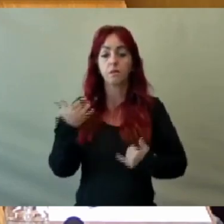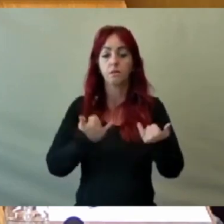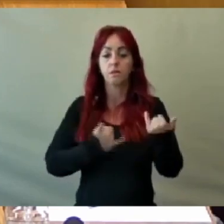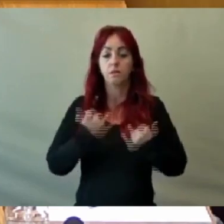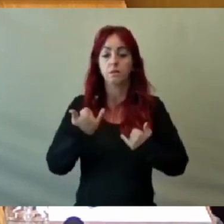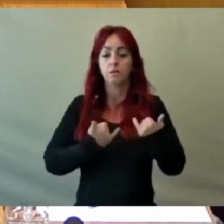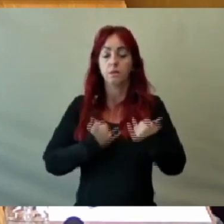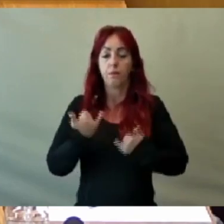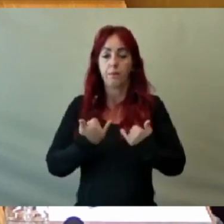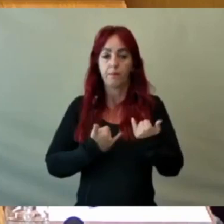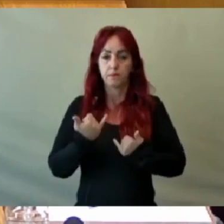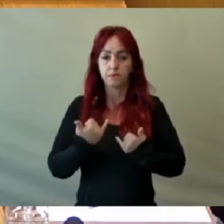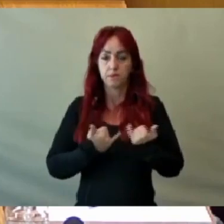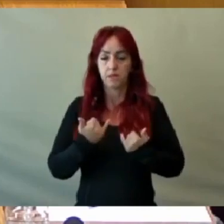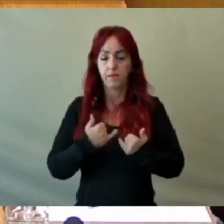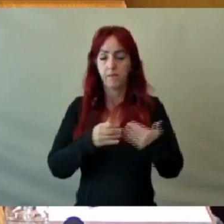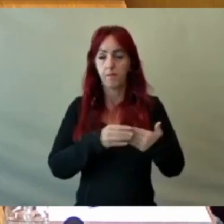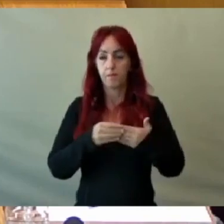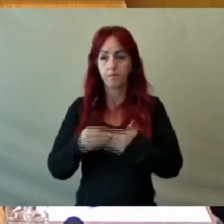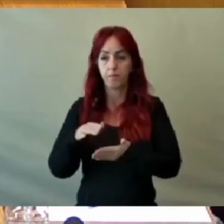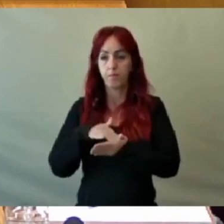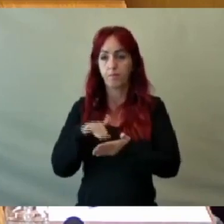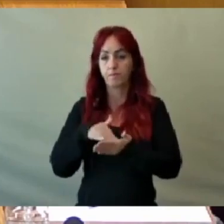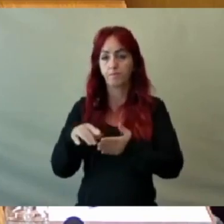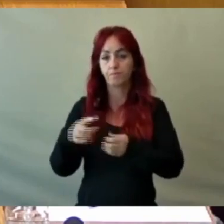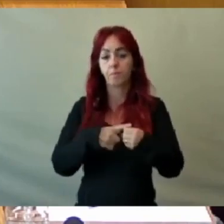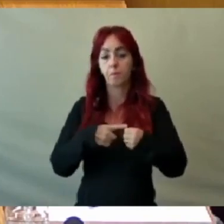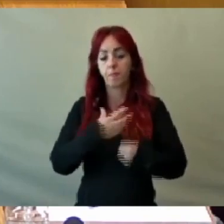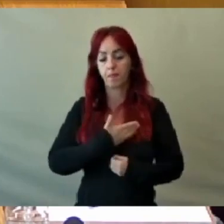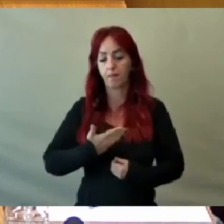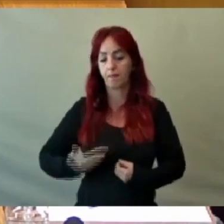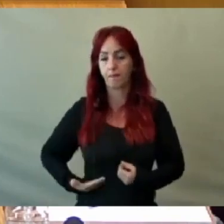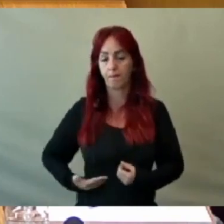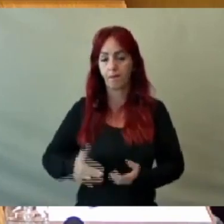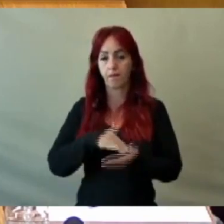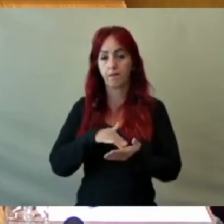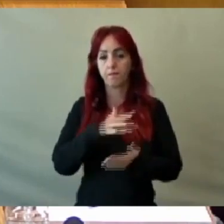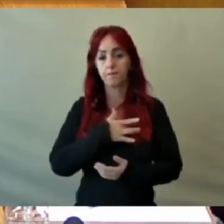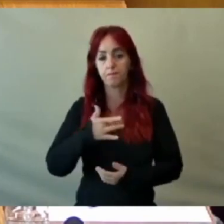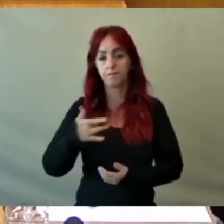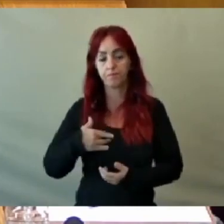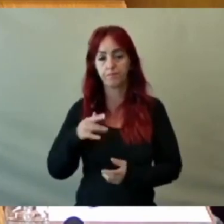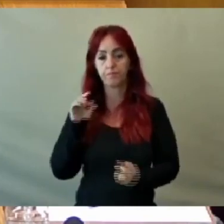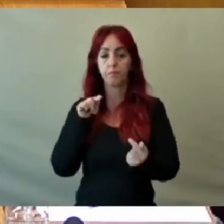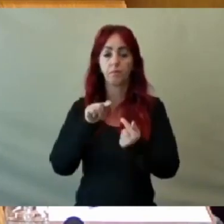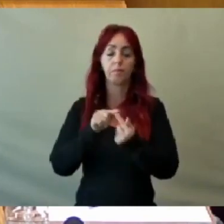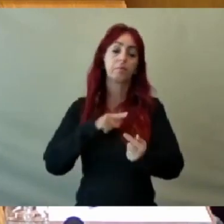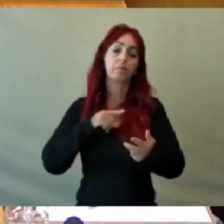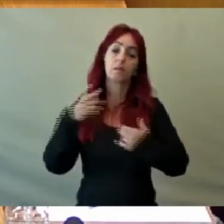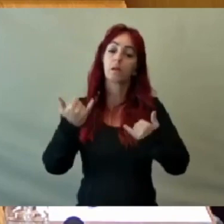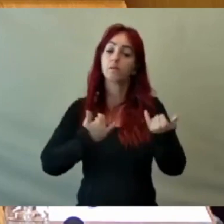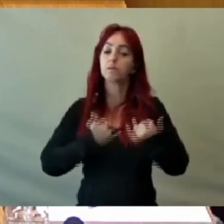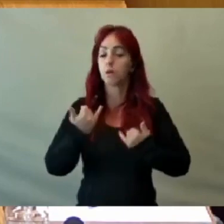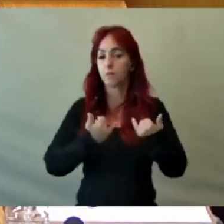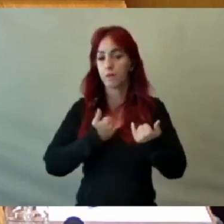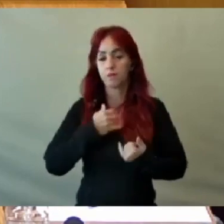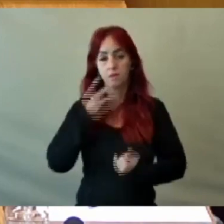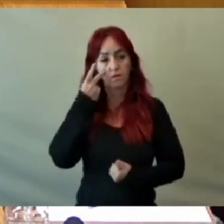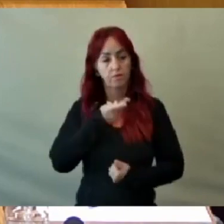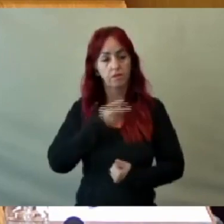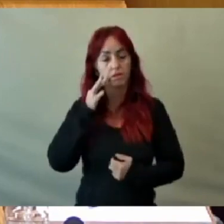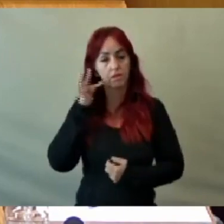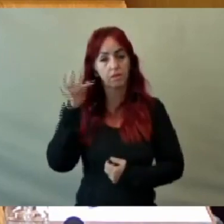Destinatário, Secretaria Municipal de Governo, Secretaria Municipal de Saúde. Finalidade é obter informação a respeito da visita técnica ao Centro de Saúde